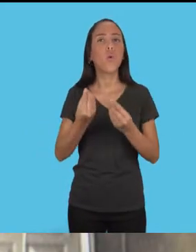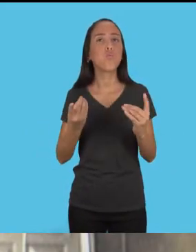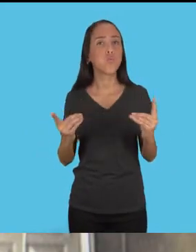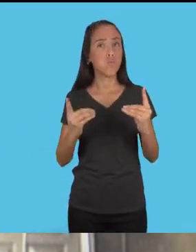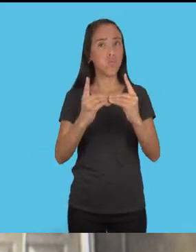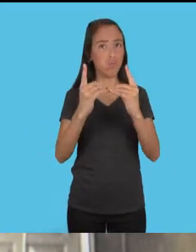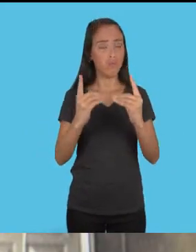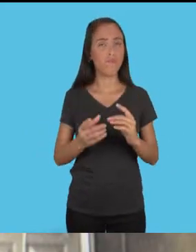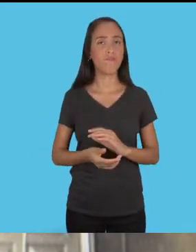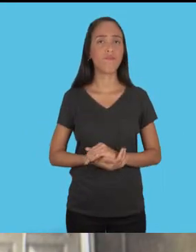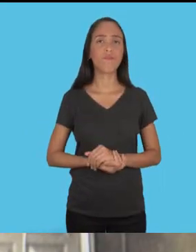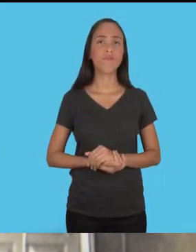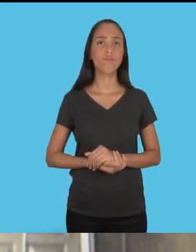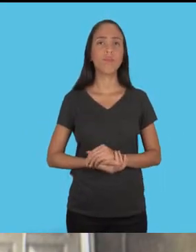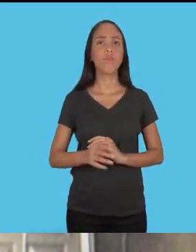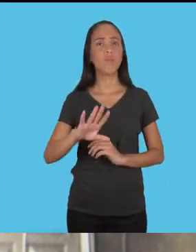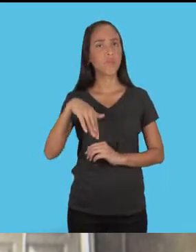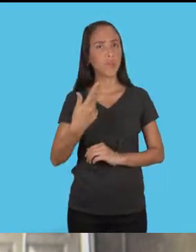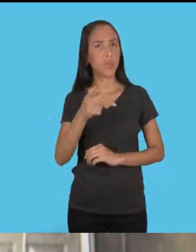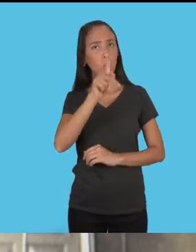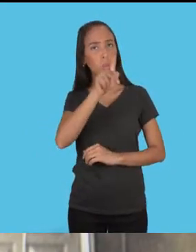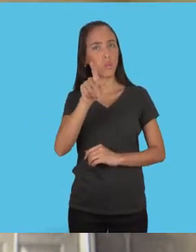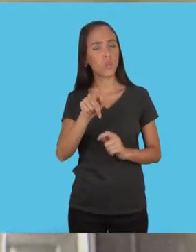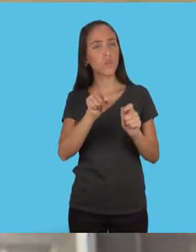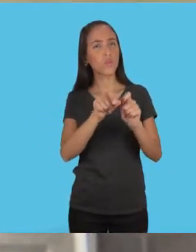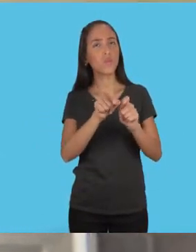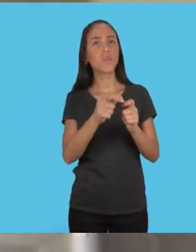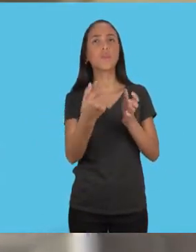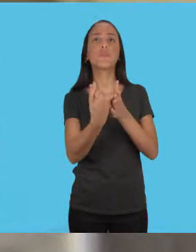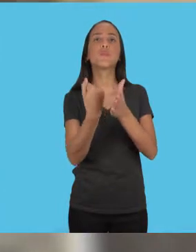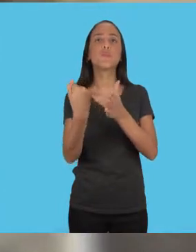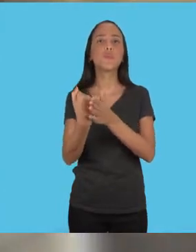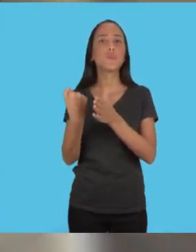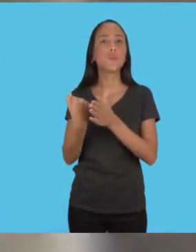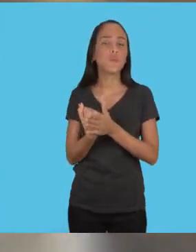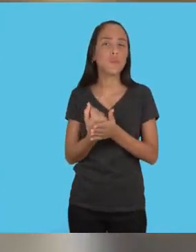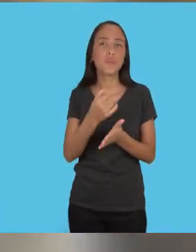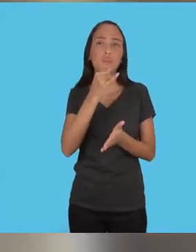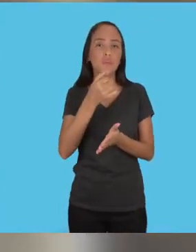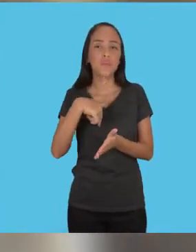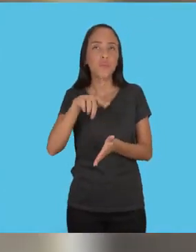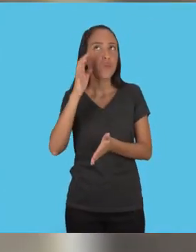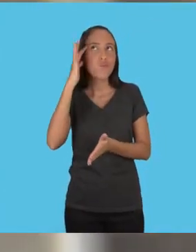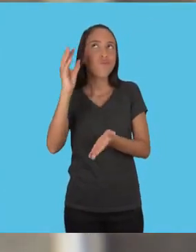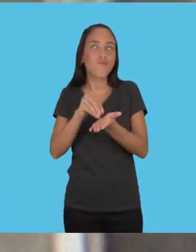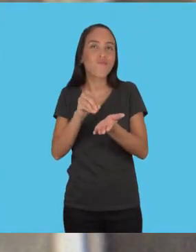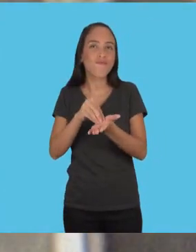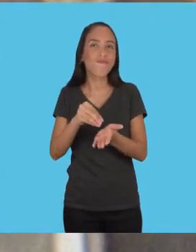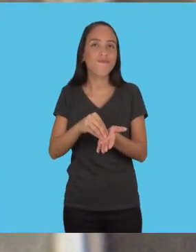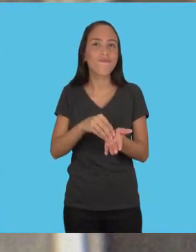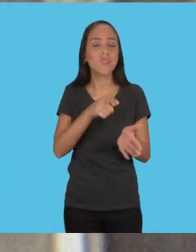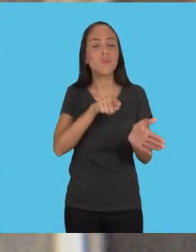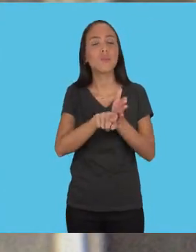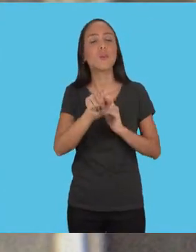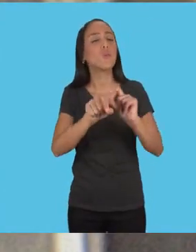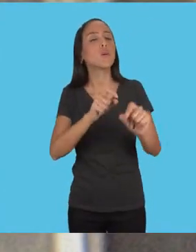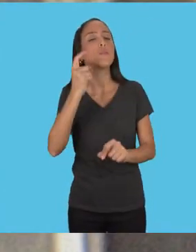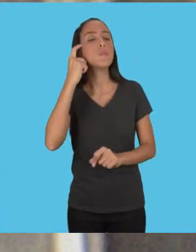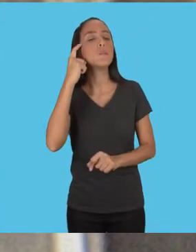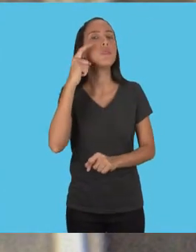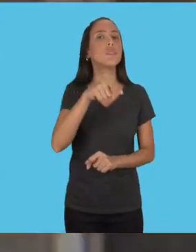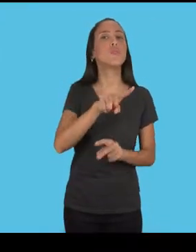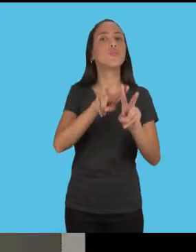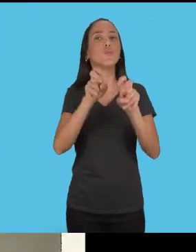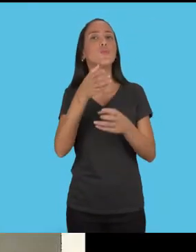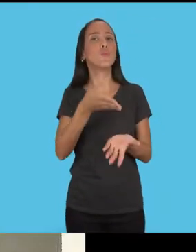E aí o professor fazia as perguntas que a gente não tinha feito, ou perguntava para a gente o que pensava daquilo,